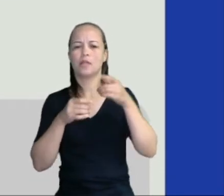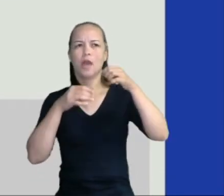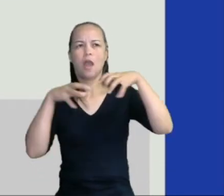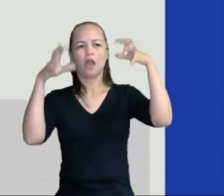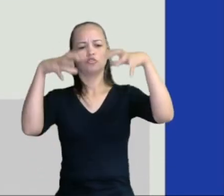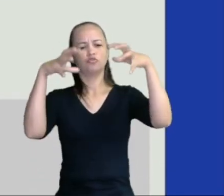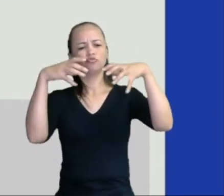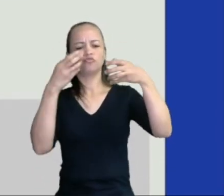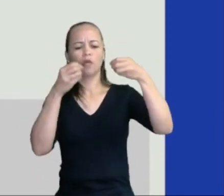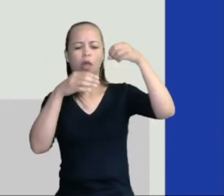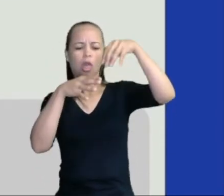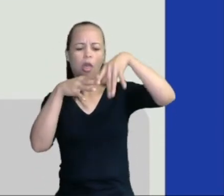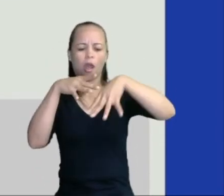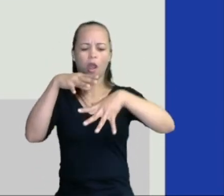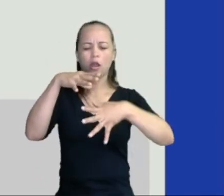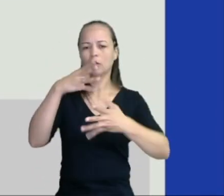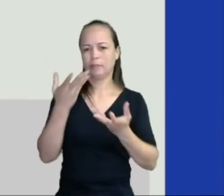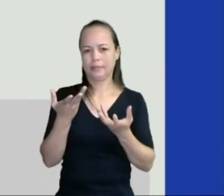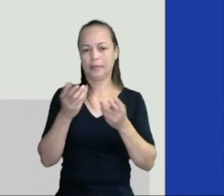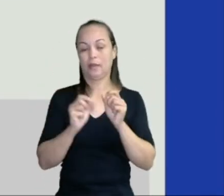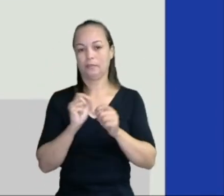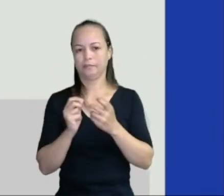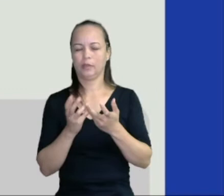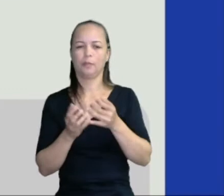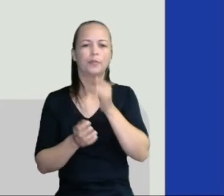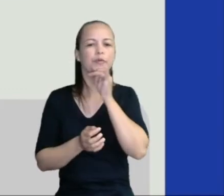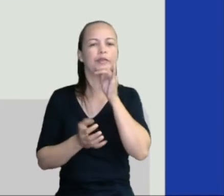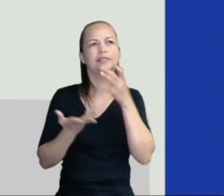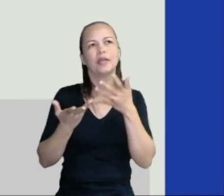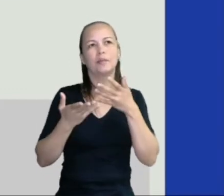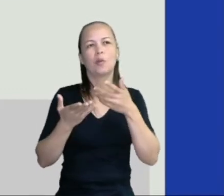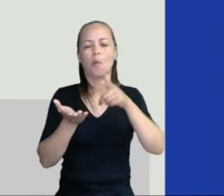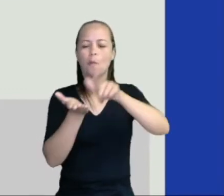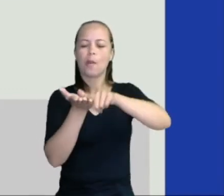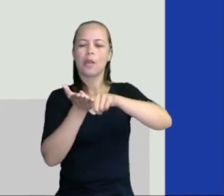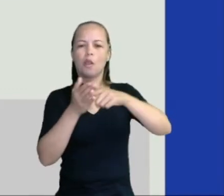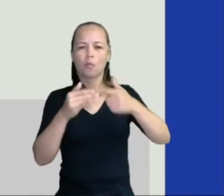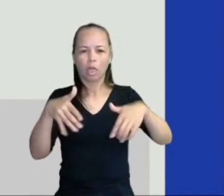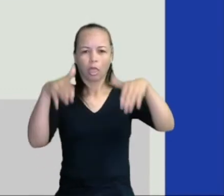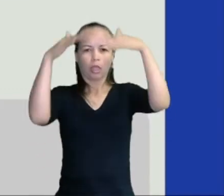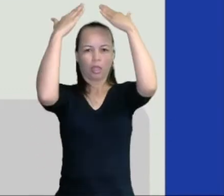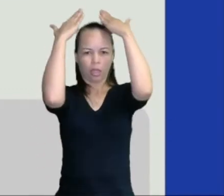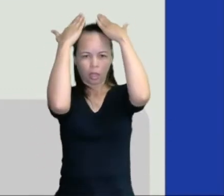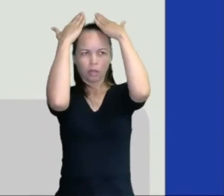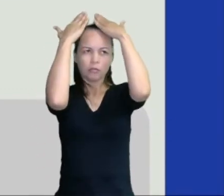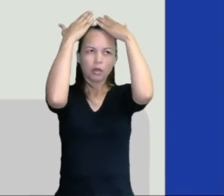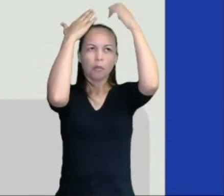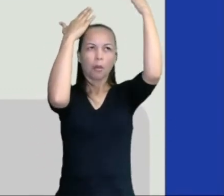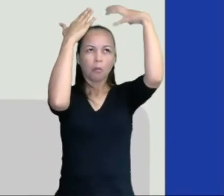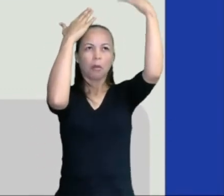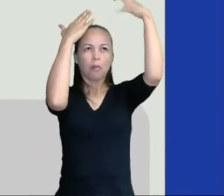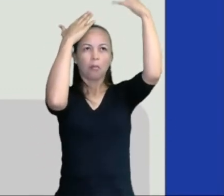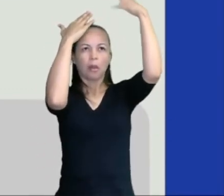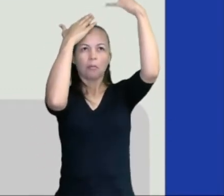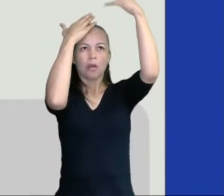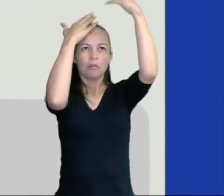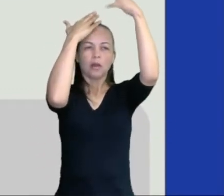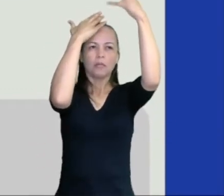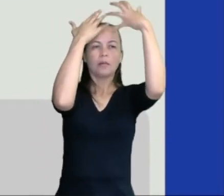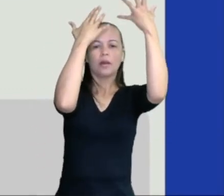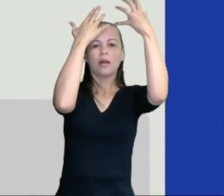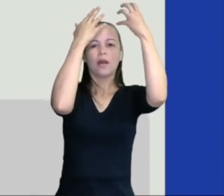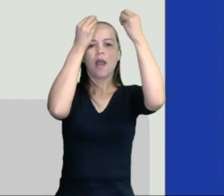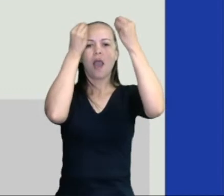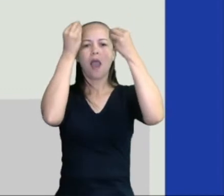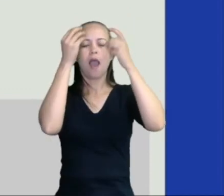está num dia chuvoso e colocar uma caixa de papelão na cabeça, o que é que vai acontecer? A água vai molhar o papelão, a água